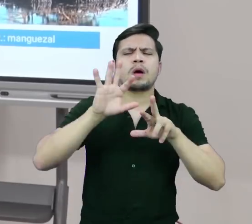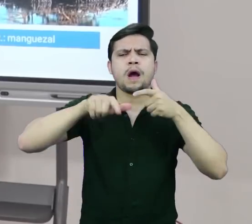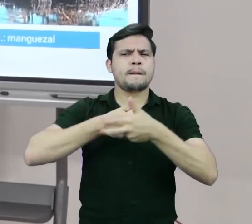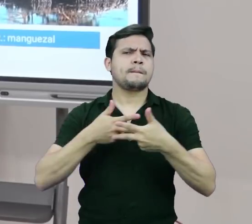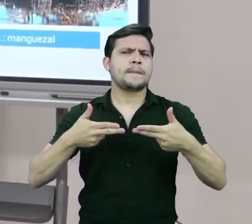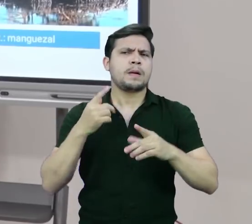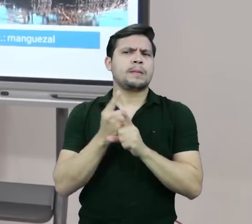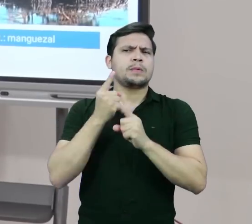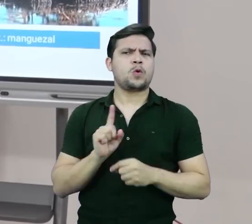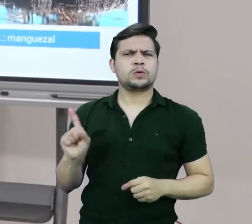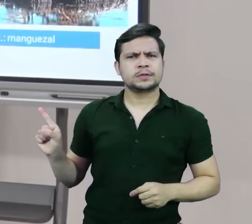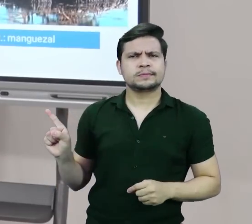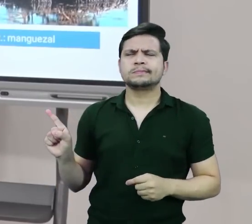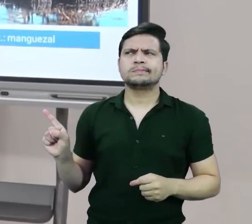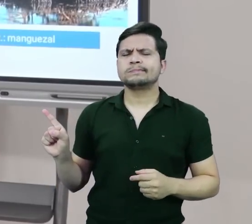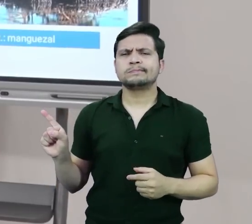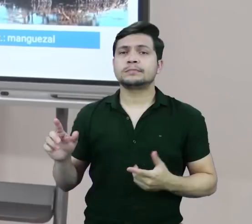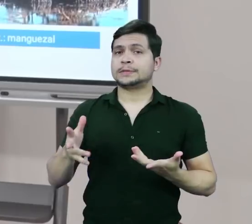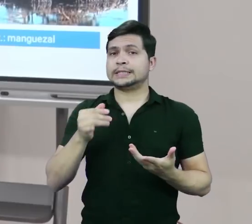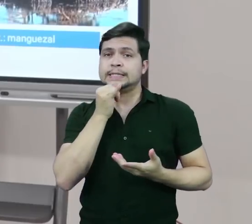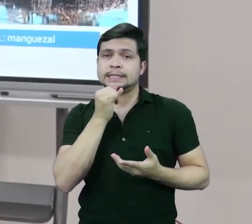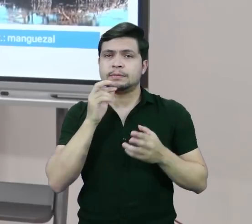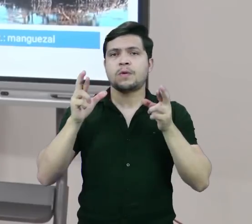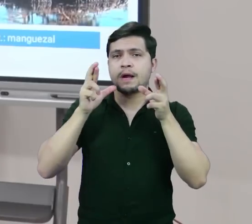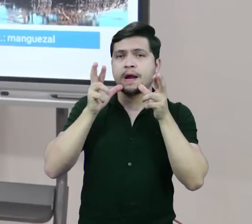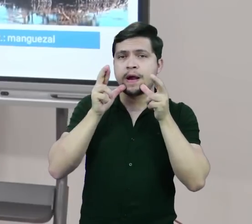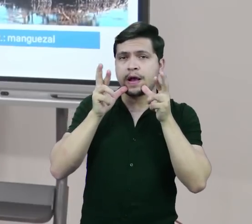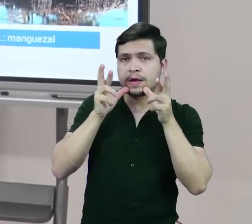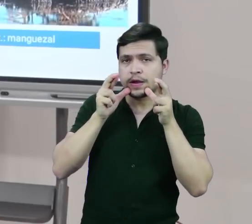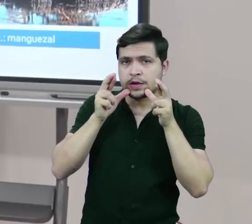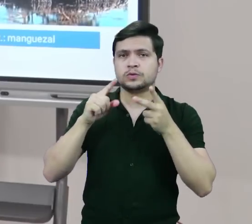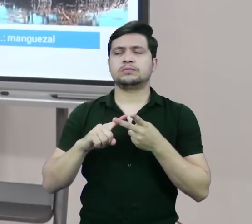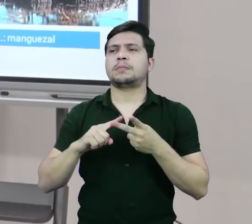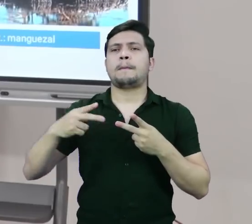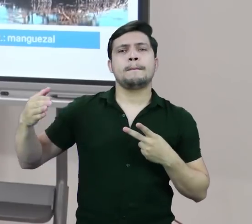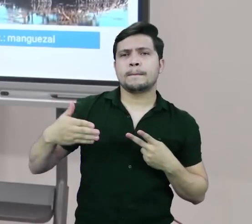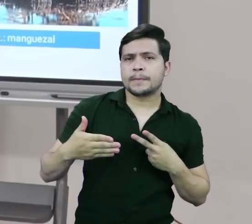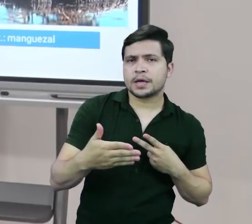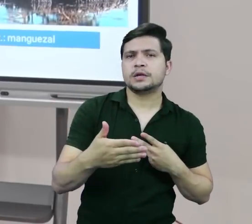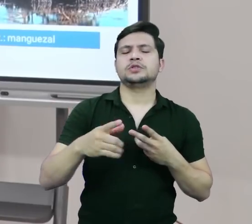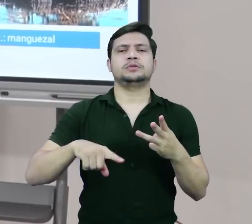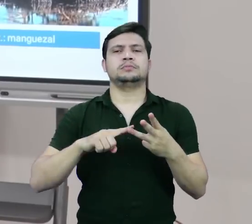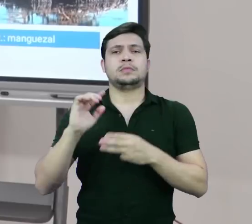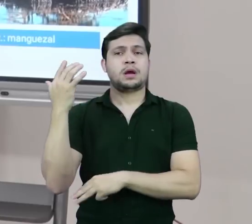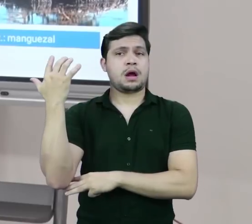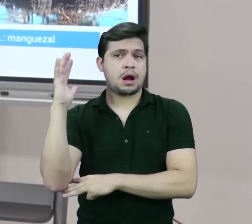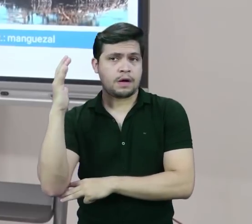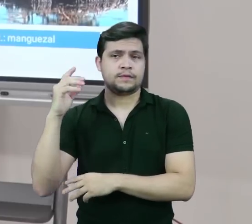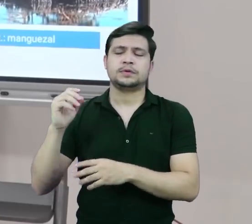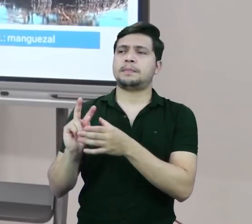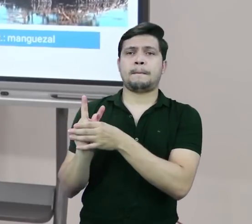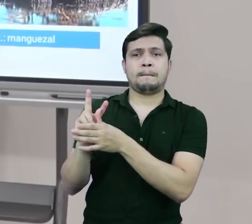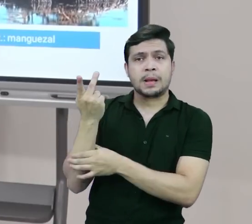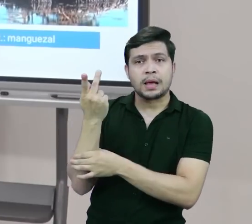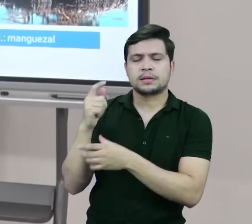que nós esperamos encontrar no manguezal? Por exemplo, os caranguejos, diversas formas de peixes, né?